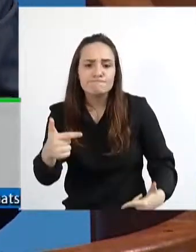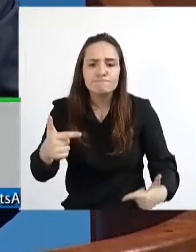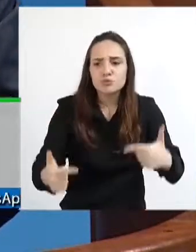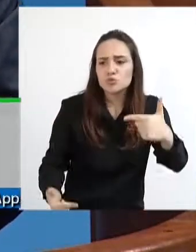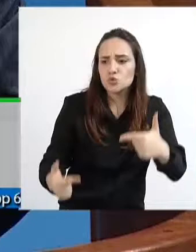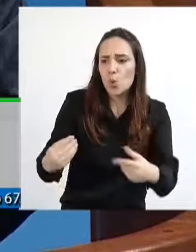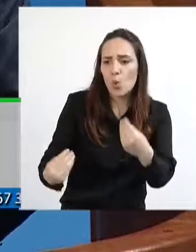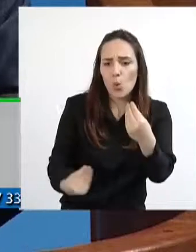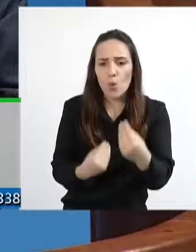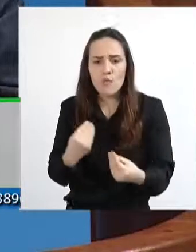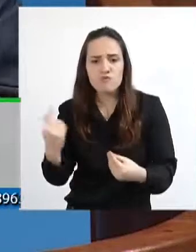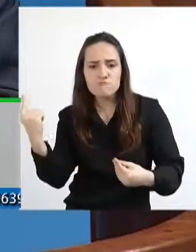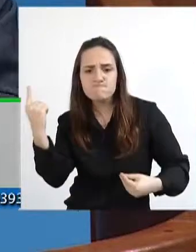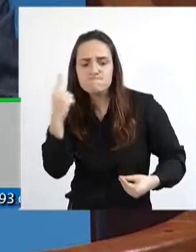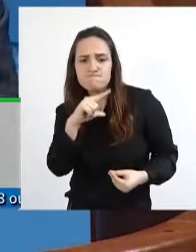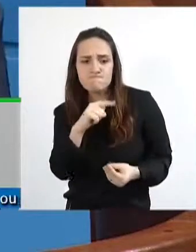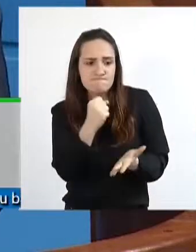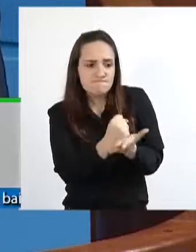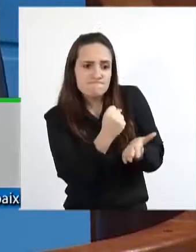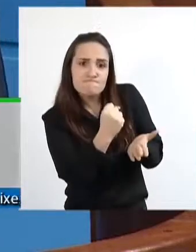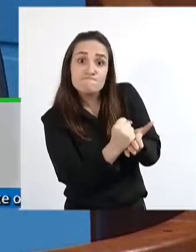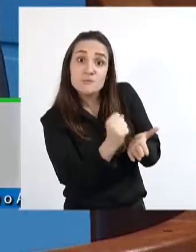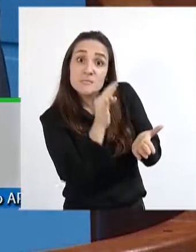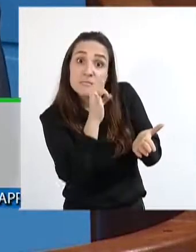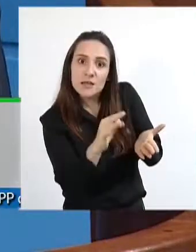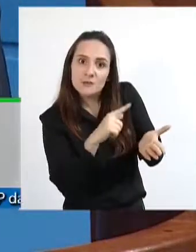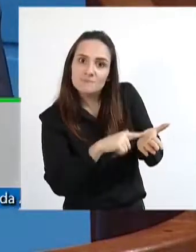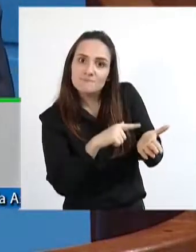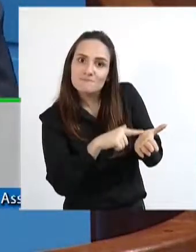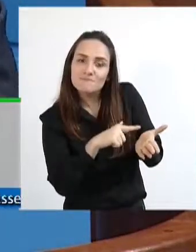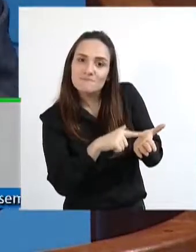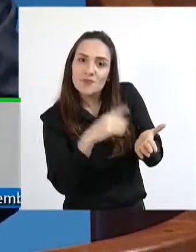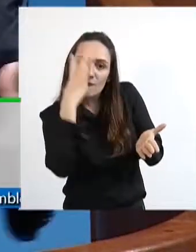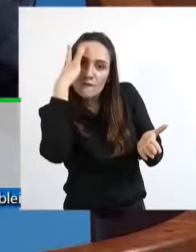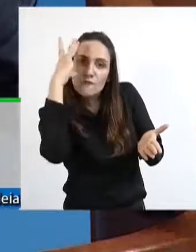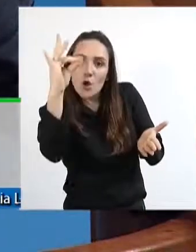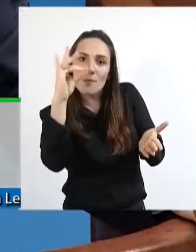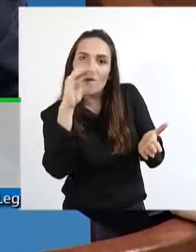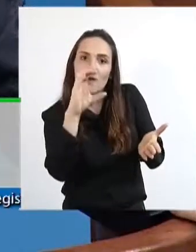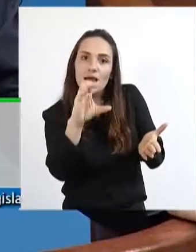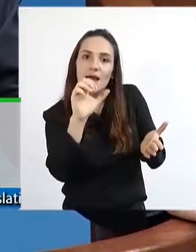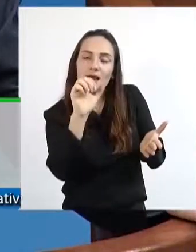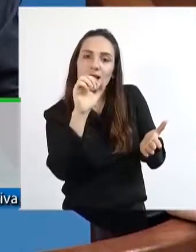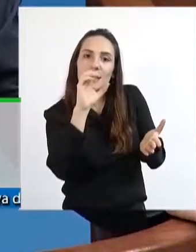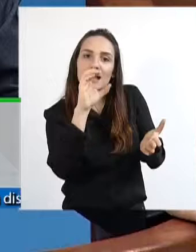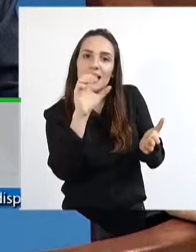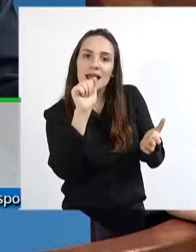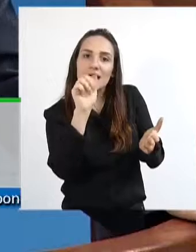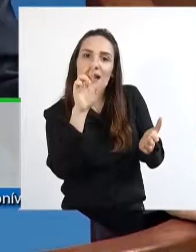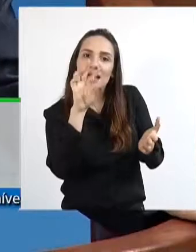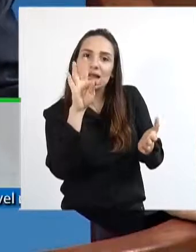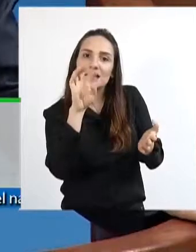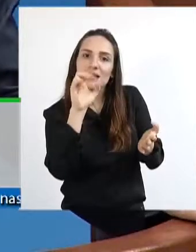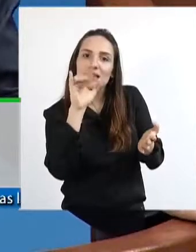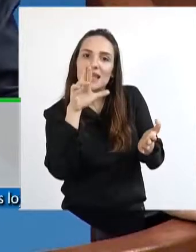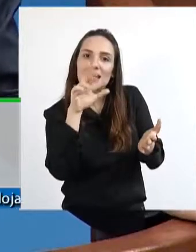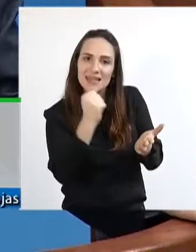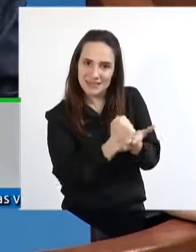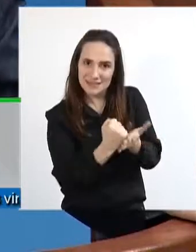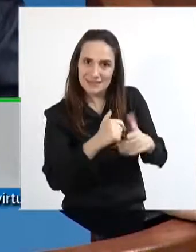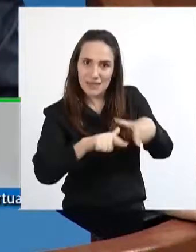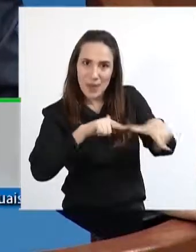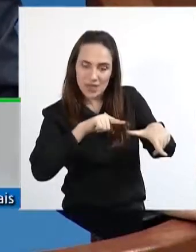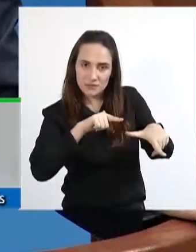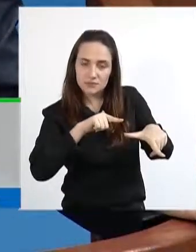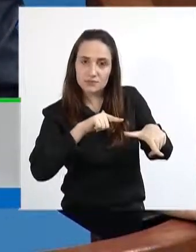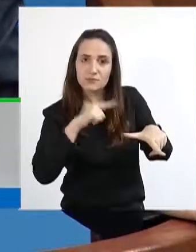para garantir a geração de empregos e a formalização dos trabalhadores, para que as pessoas possam